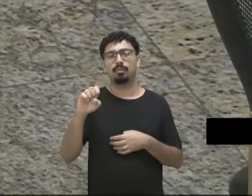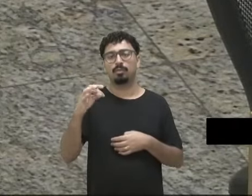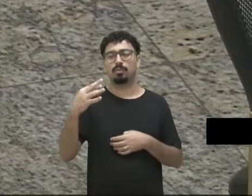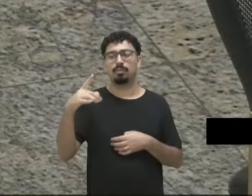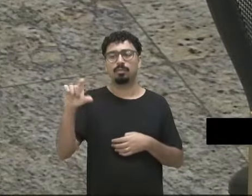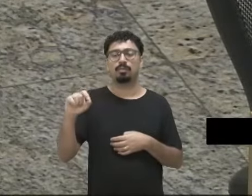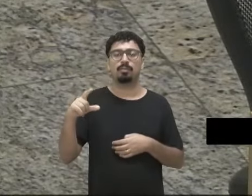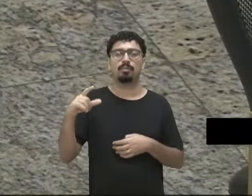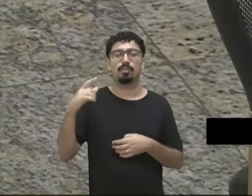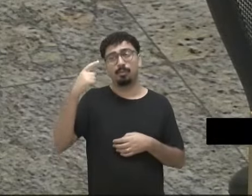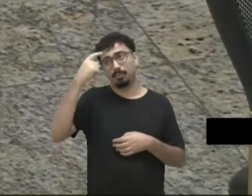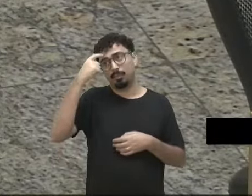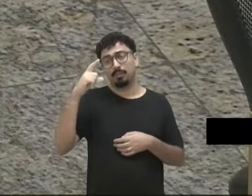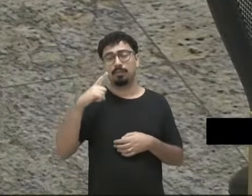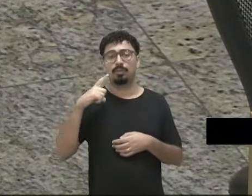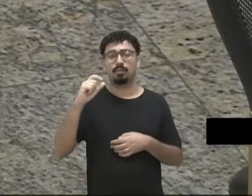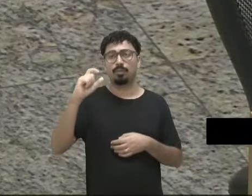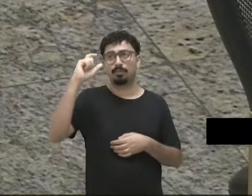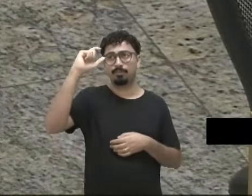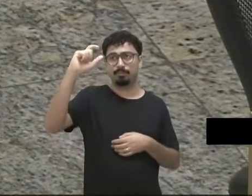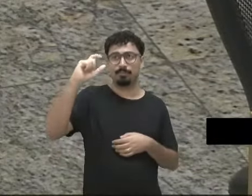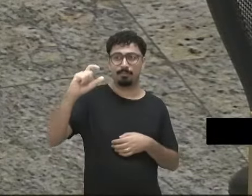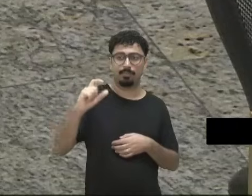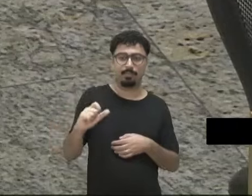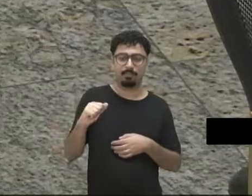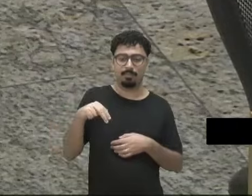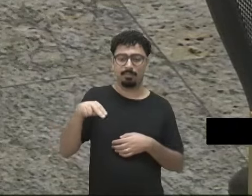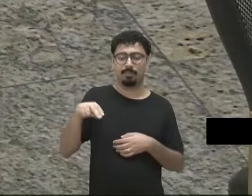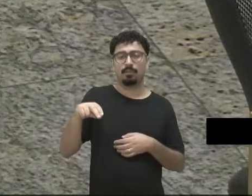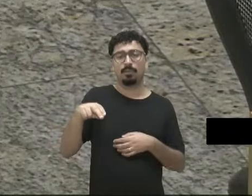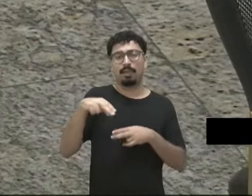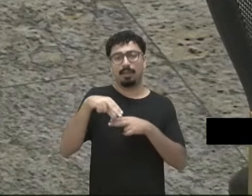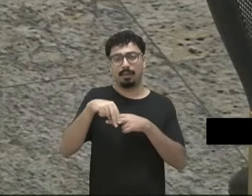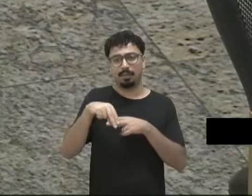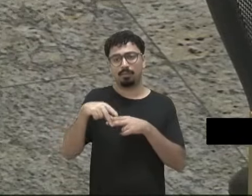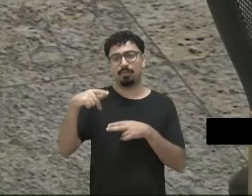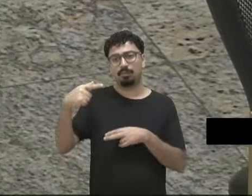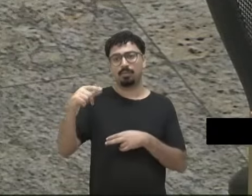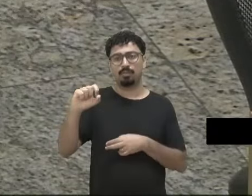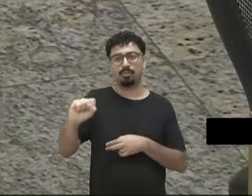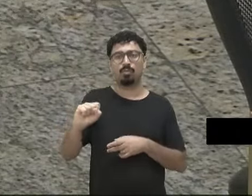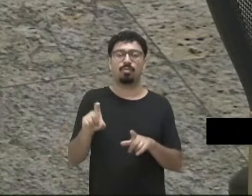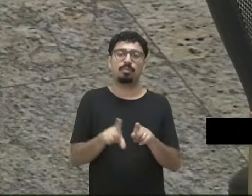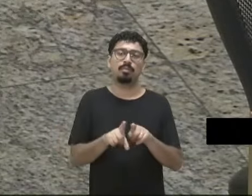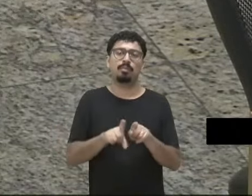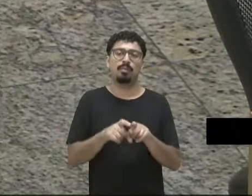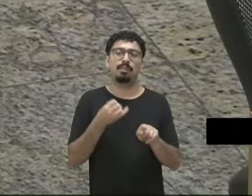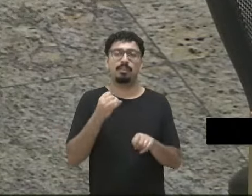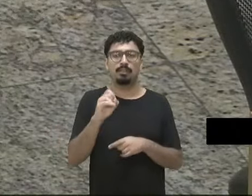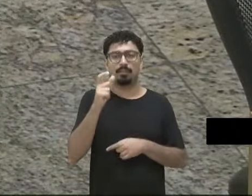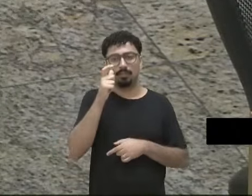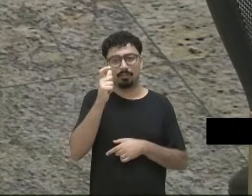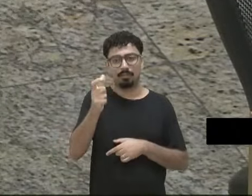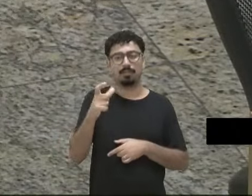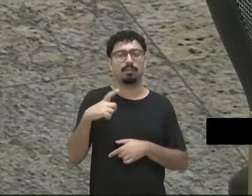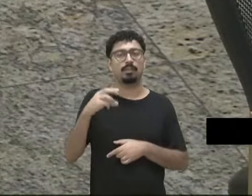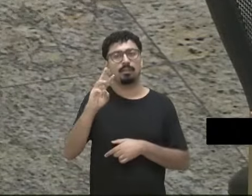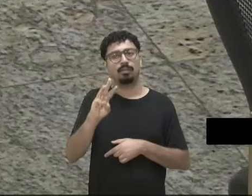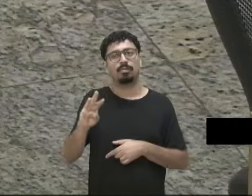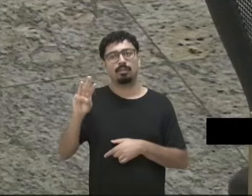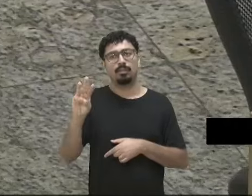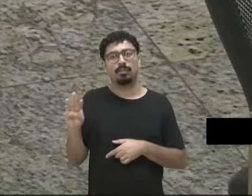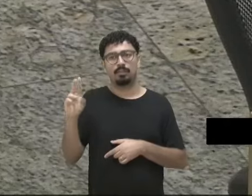aqueles quadrinhos do anexo 7, do anexo 8, do manual do Progestão, para quem tiver interesse. No site da